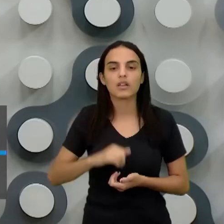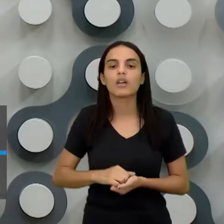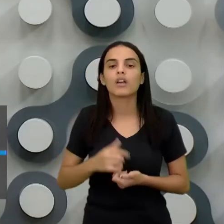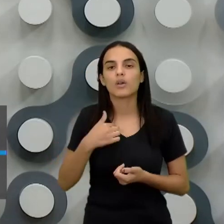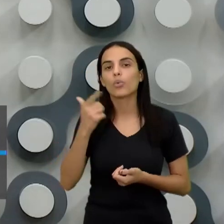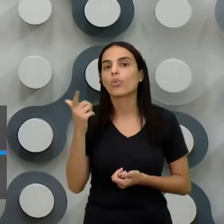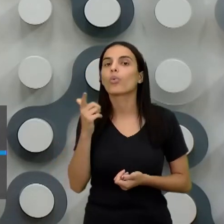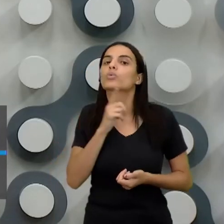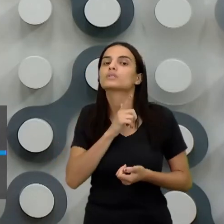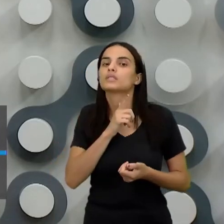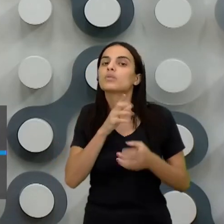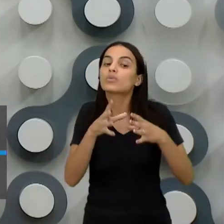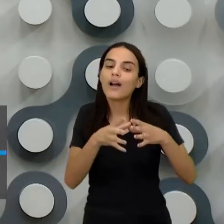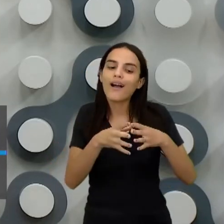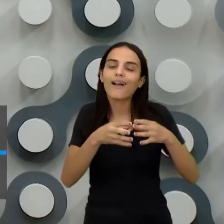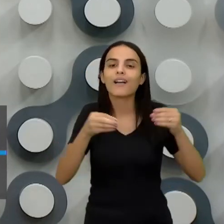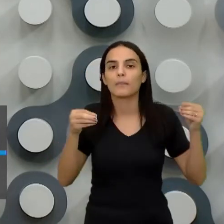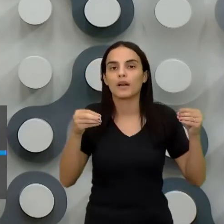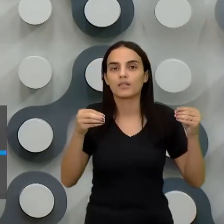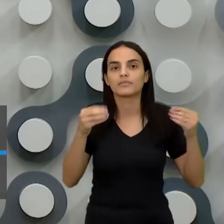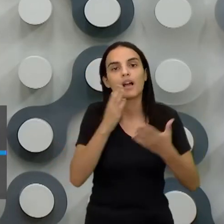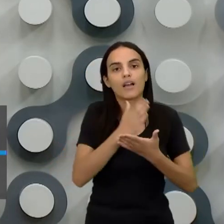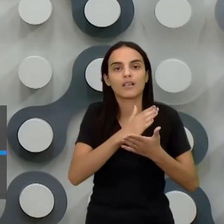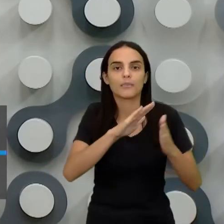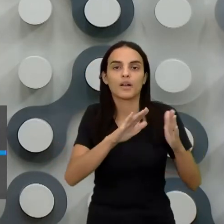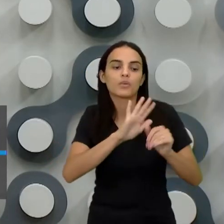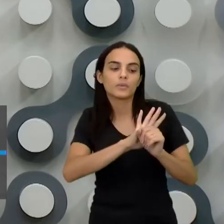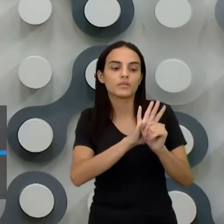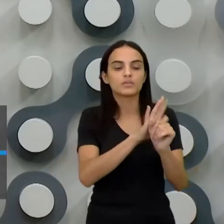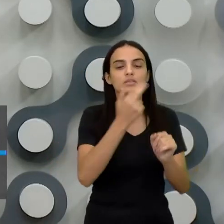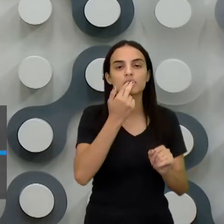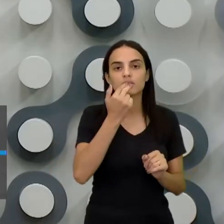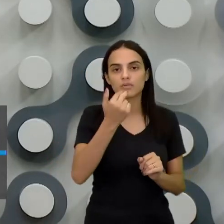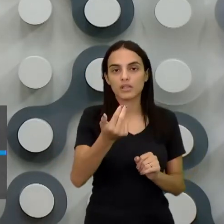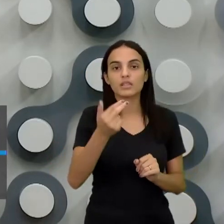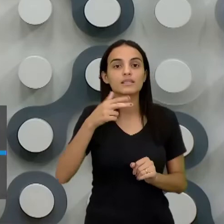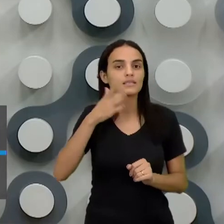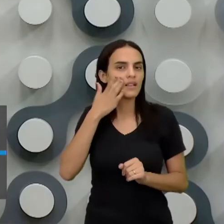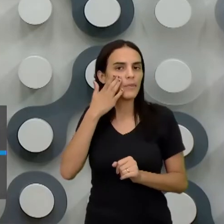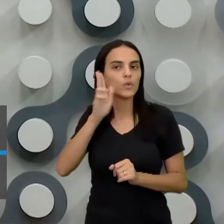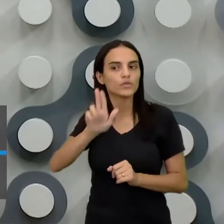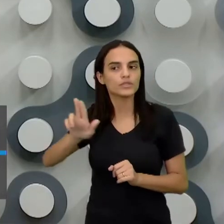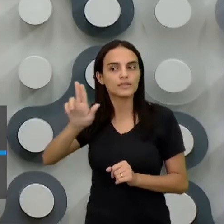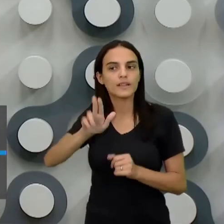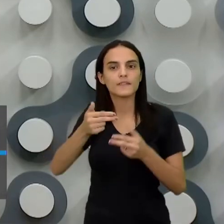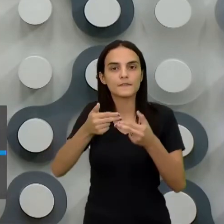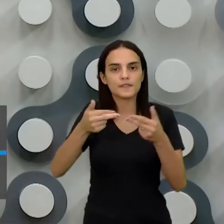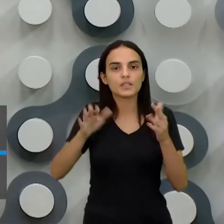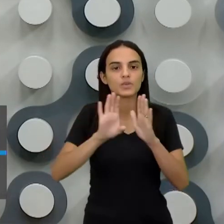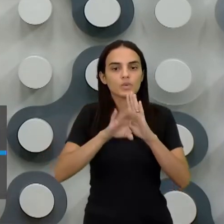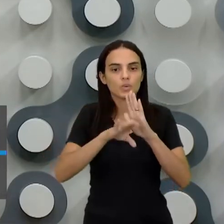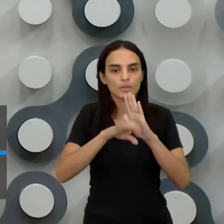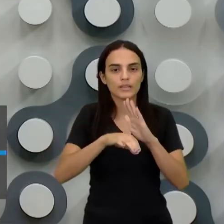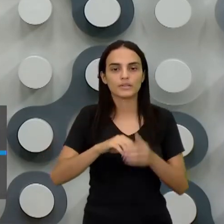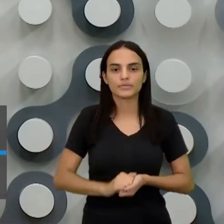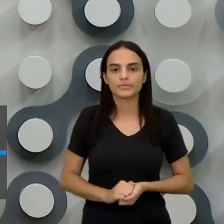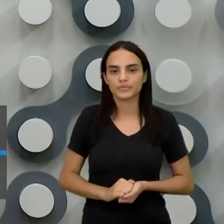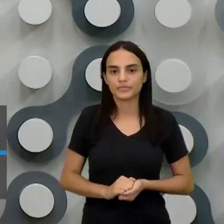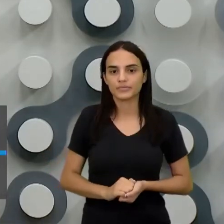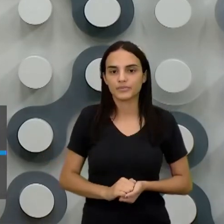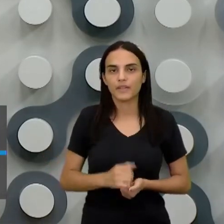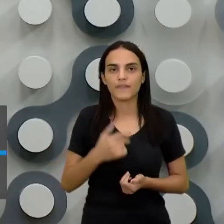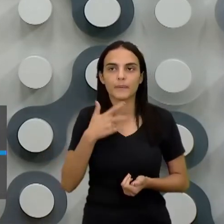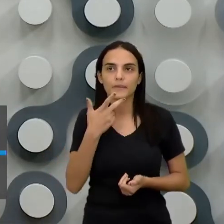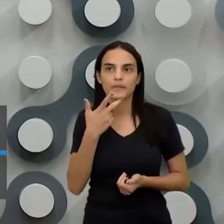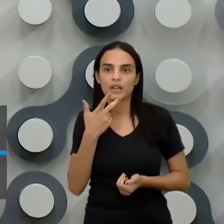combater o preconceito linguístico e, de novo, saber utilizar aí a língua nos diversos contextos, tá? Eu quero sempre reforçar aqui. Não estamos